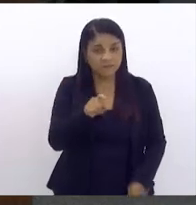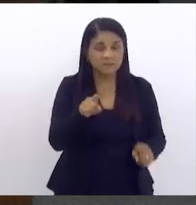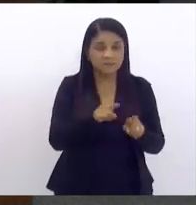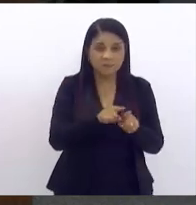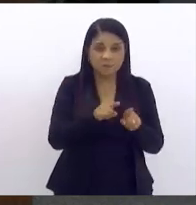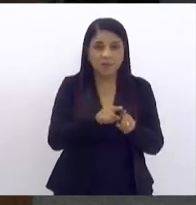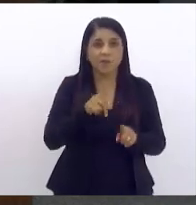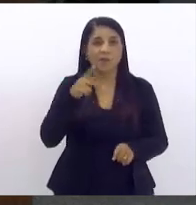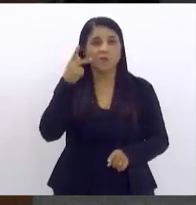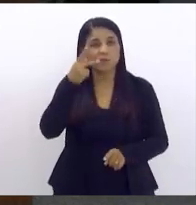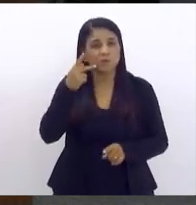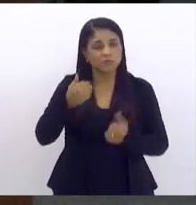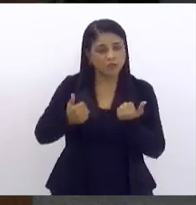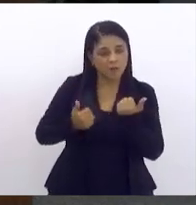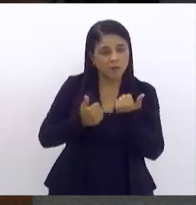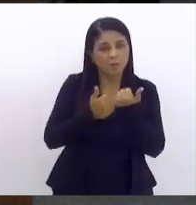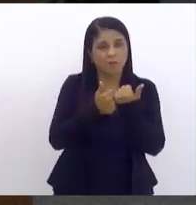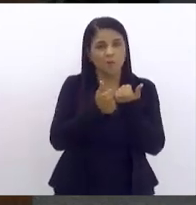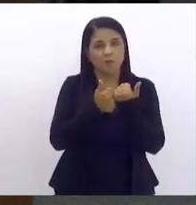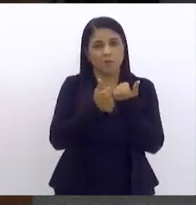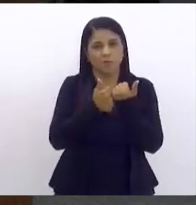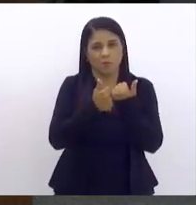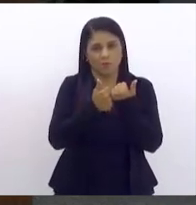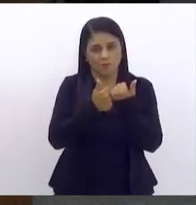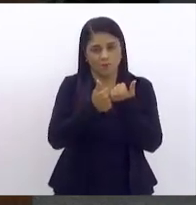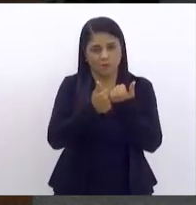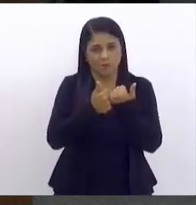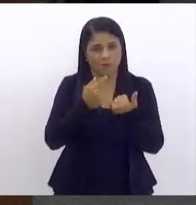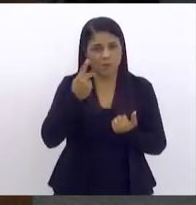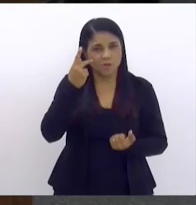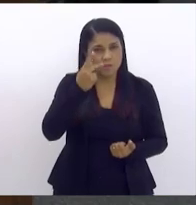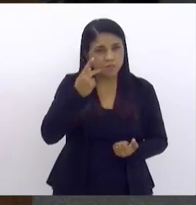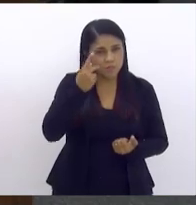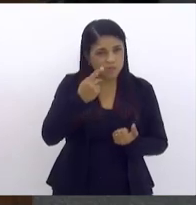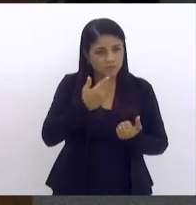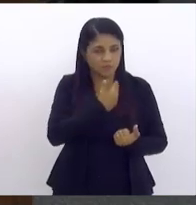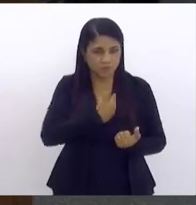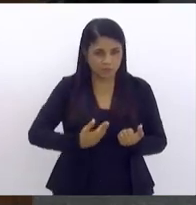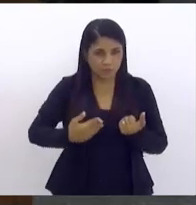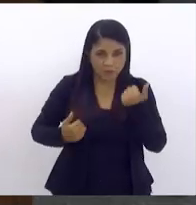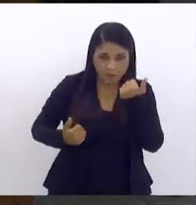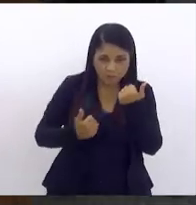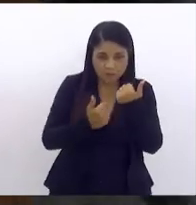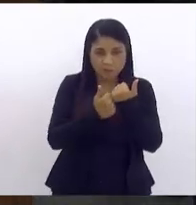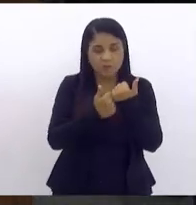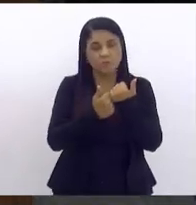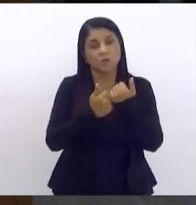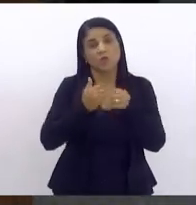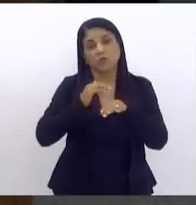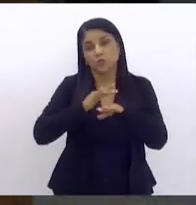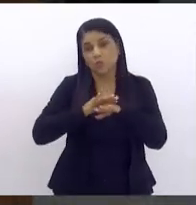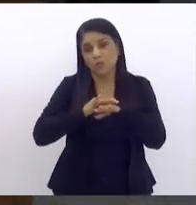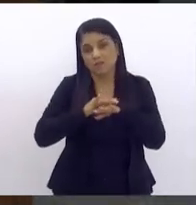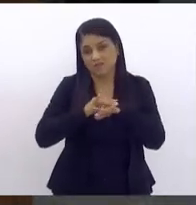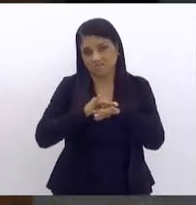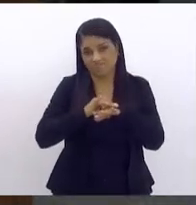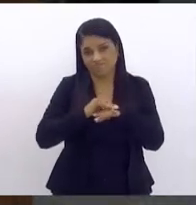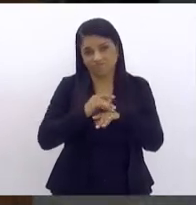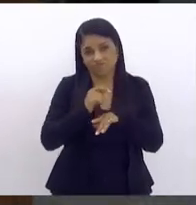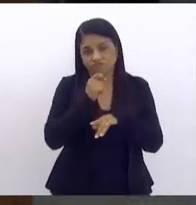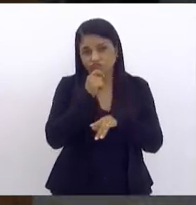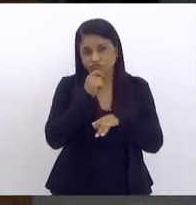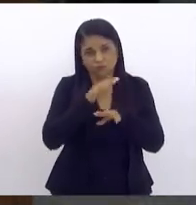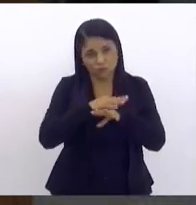com políticas públicas, que, enfim, é uma doença que não tem cura, que possa aí minimizar